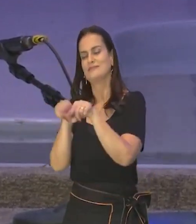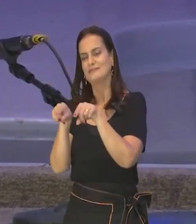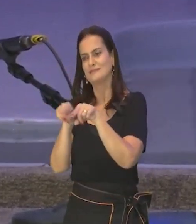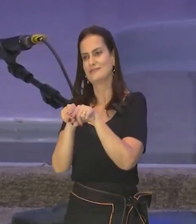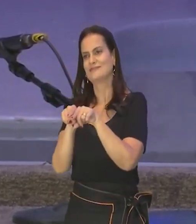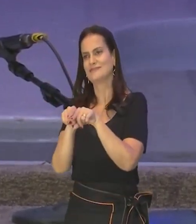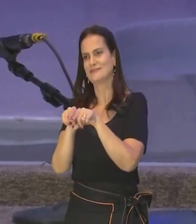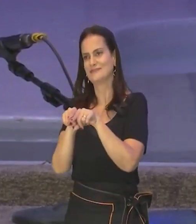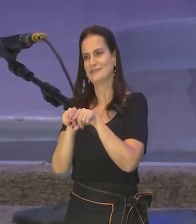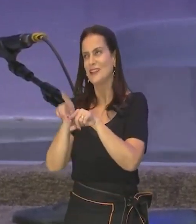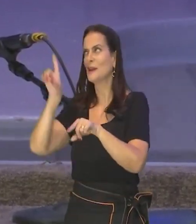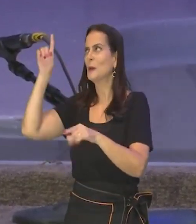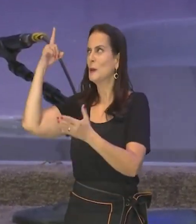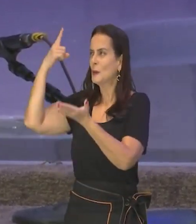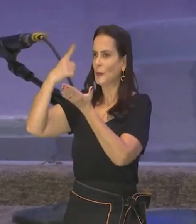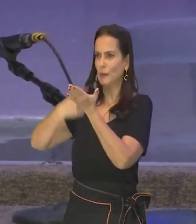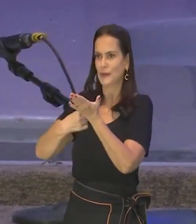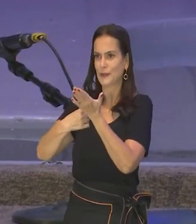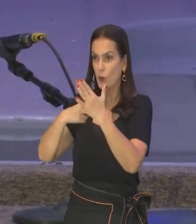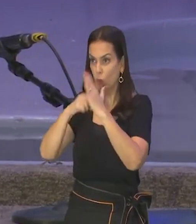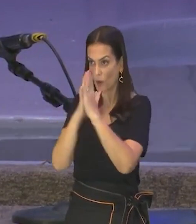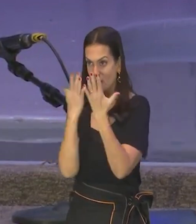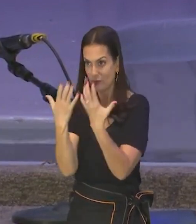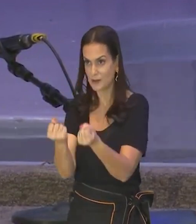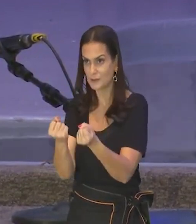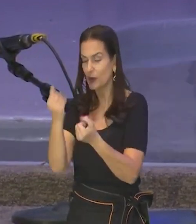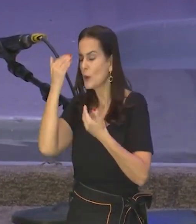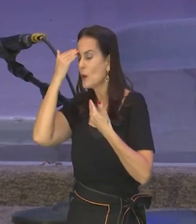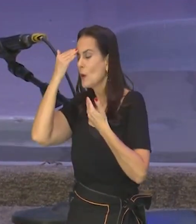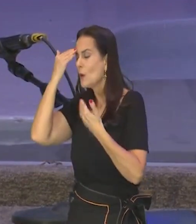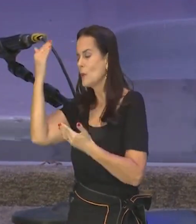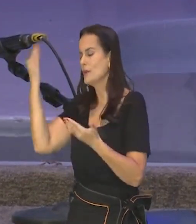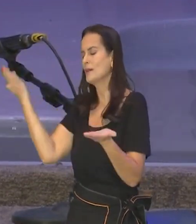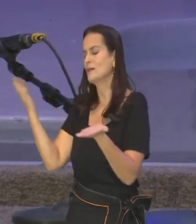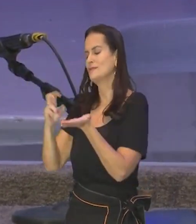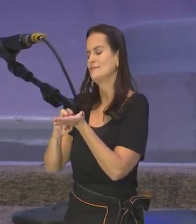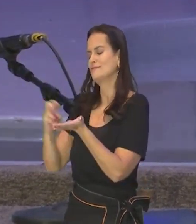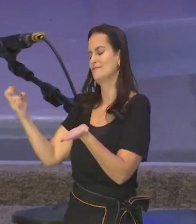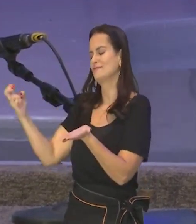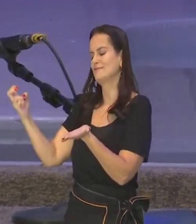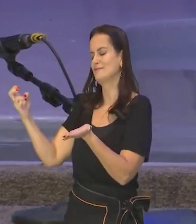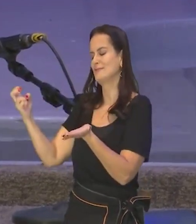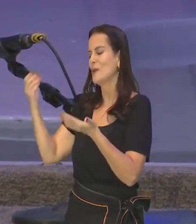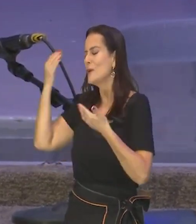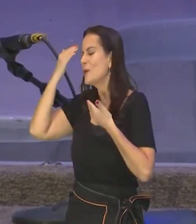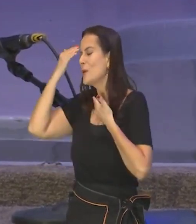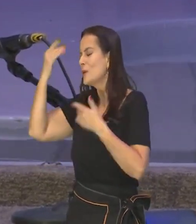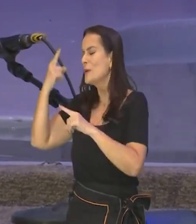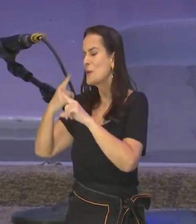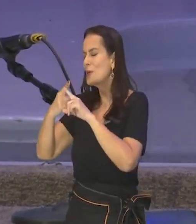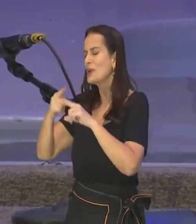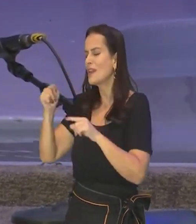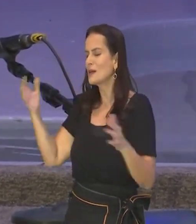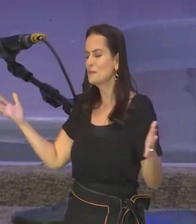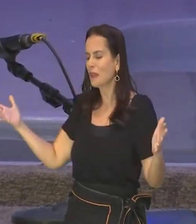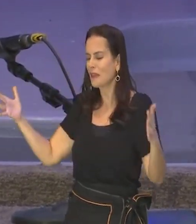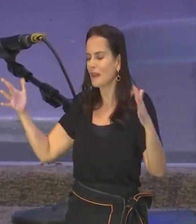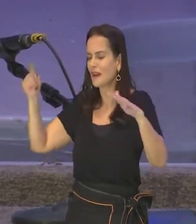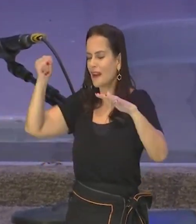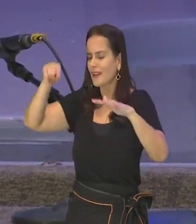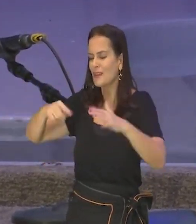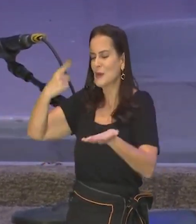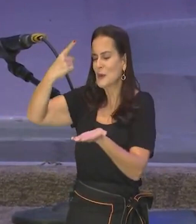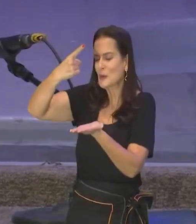deste mover. Ó Deus, obrigado por esta manhã, obrigado porque nos encontramos aqui